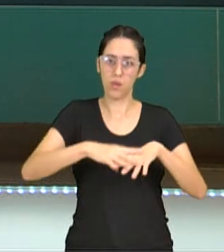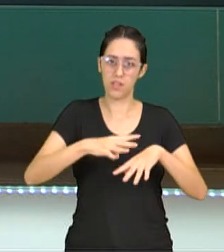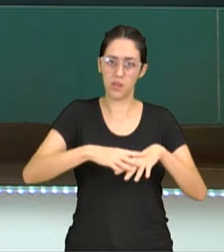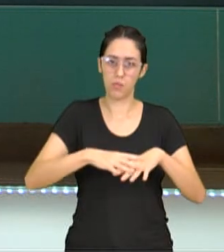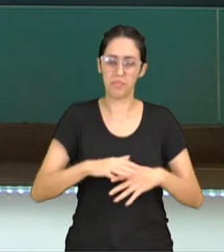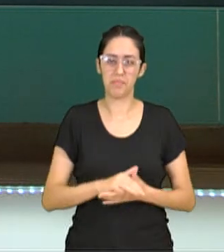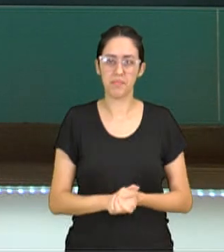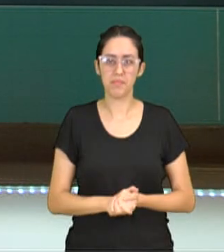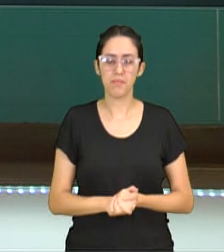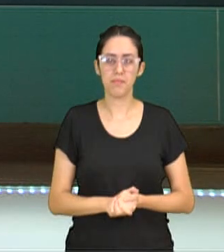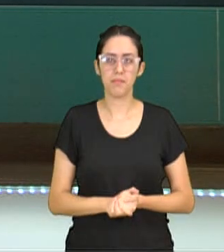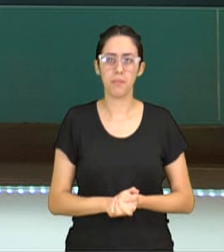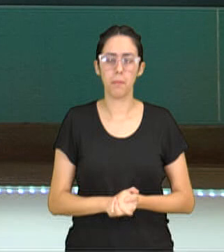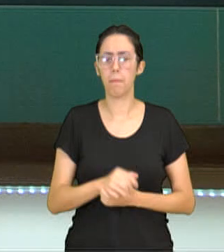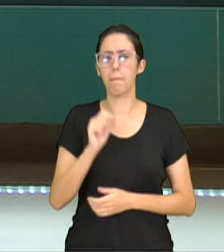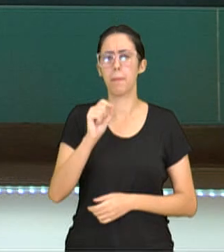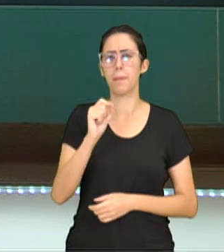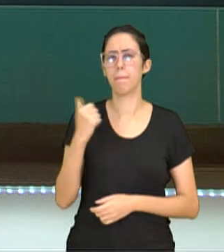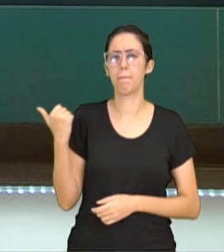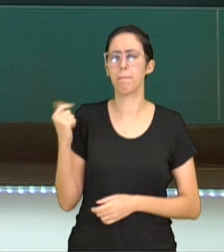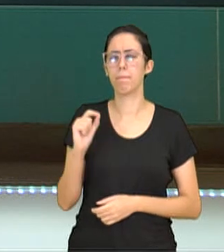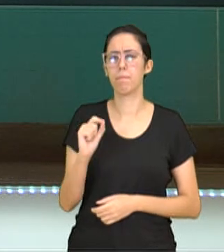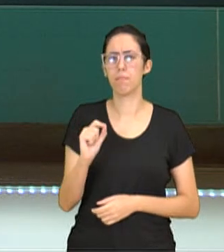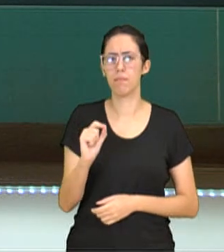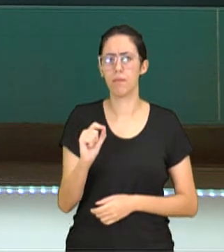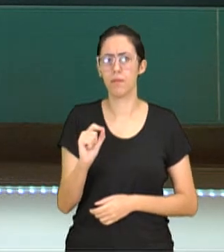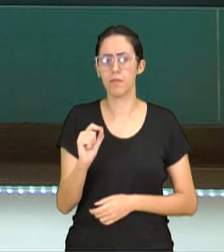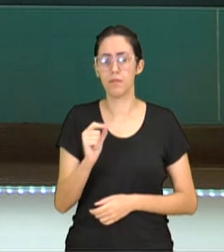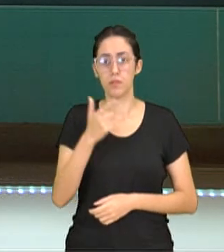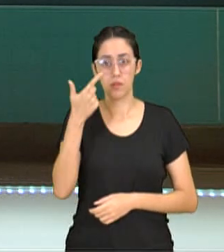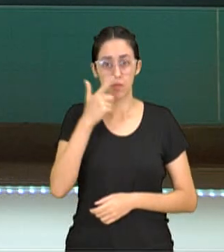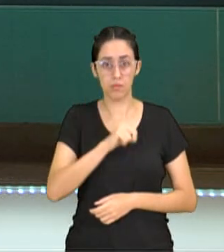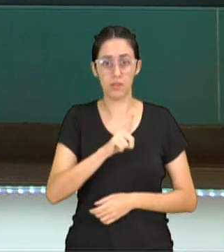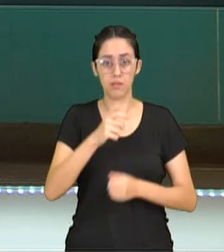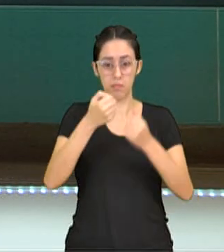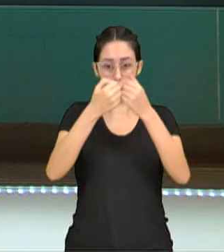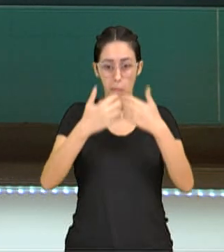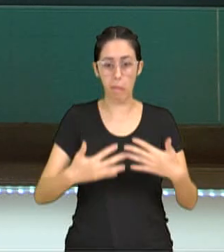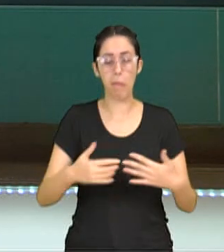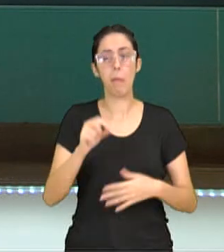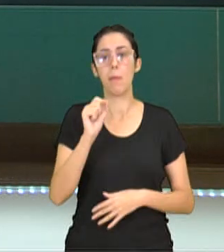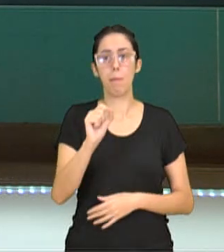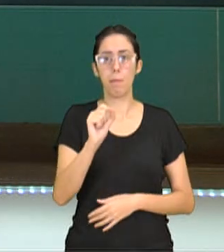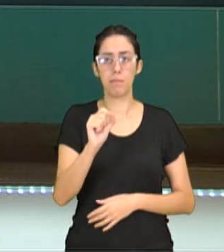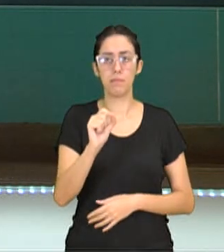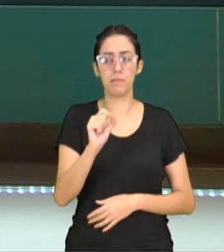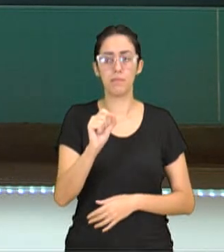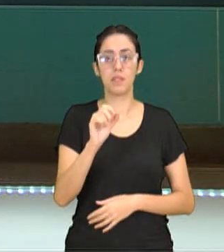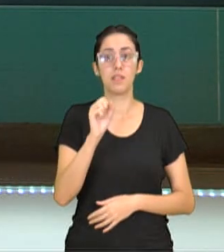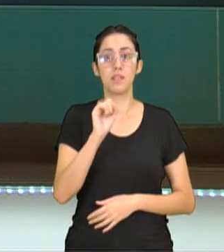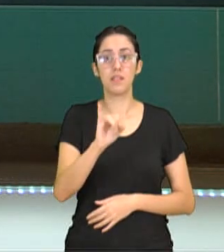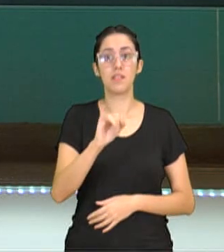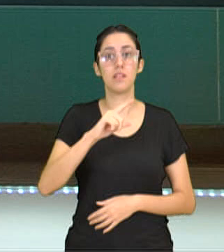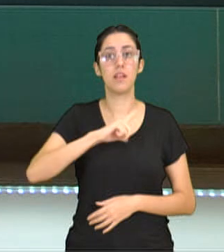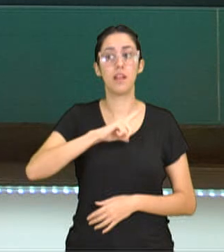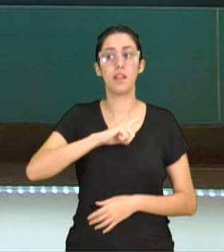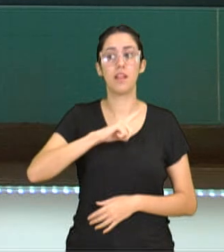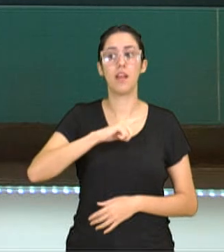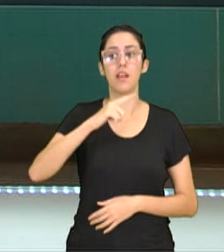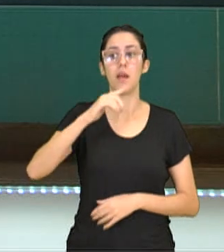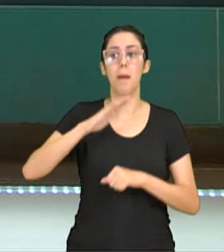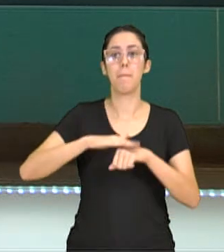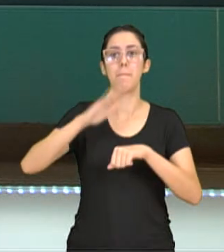ó. Aqui, o que ele fez? Para poder fatorar, a gente fatora quando tem mais de